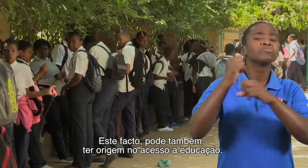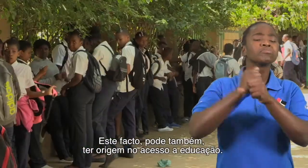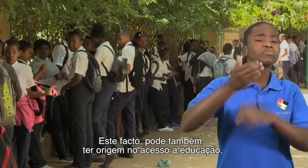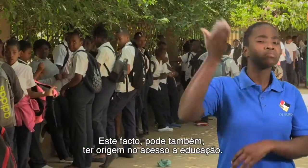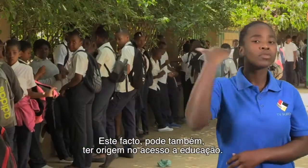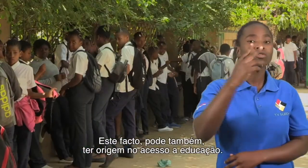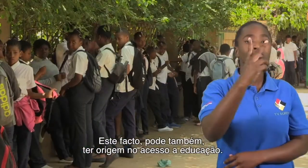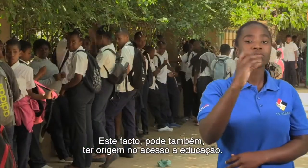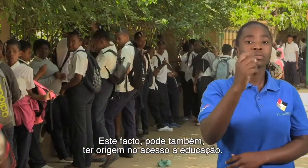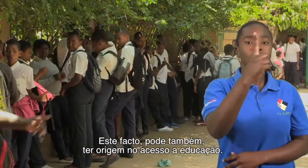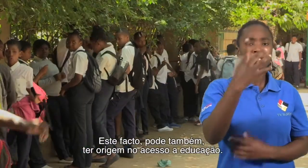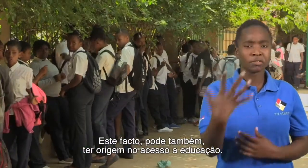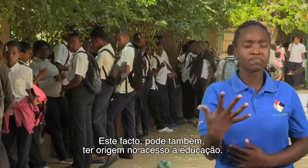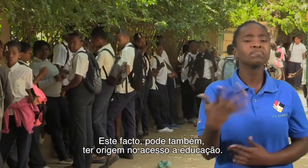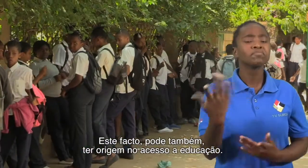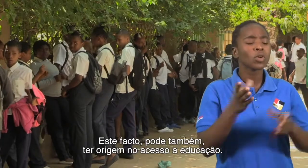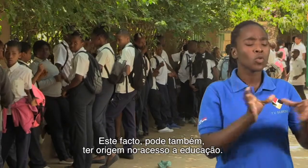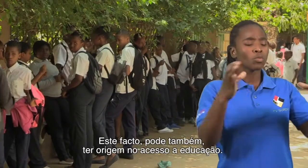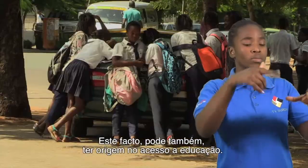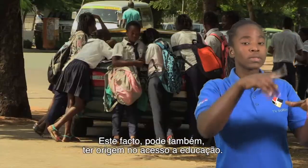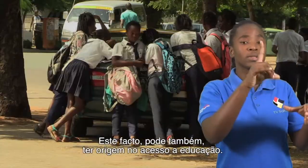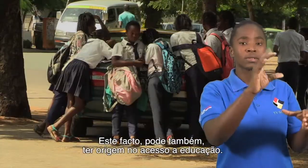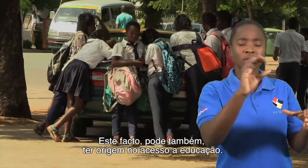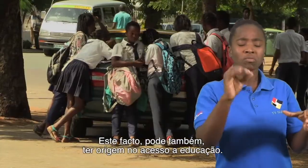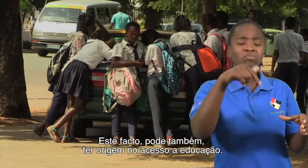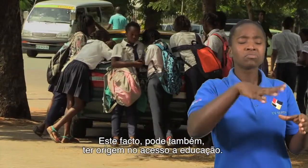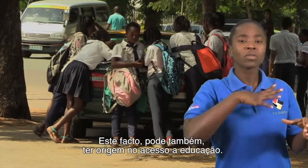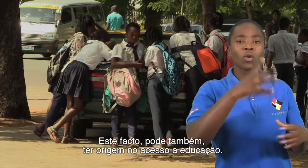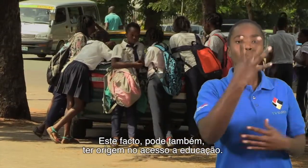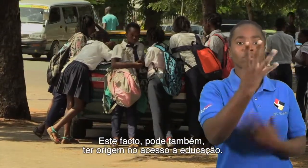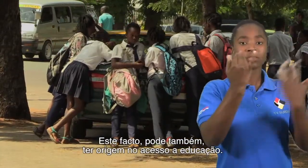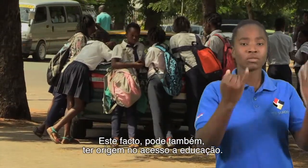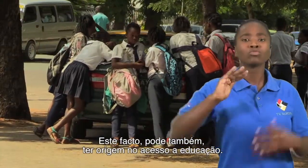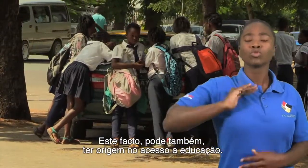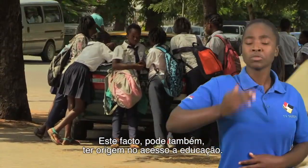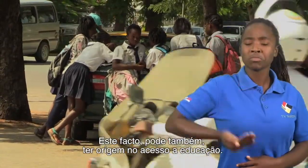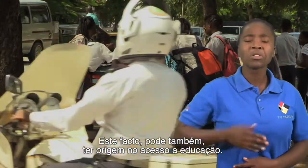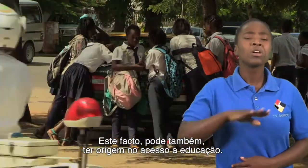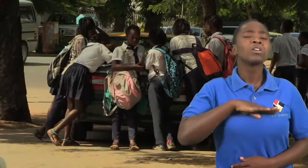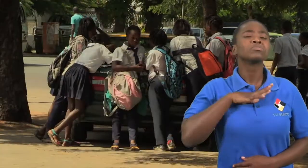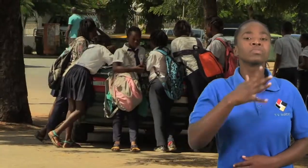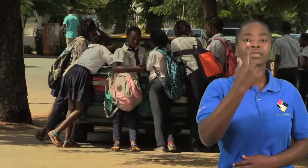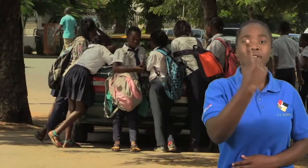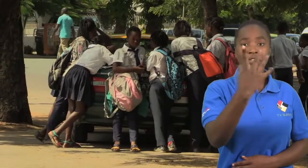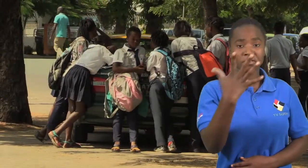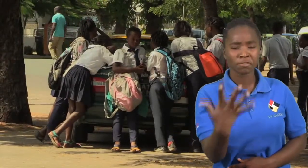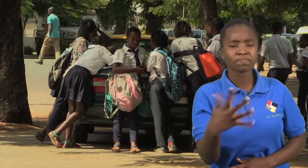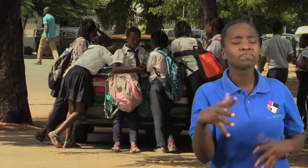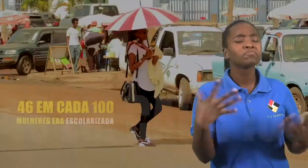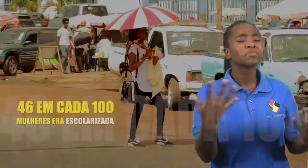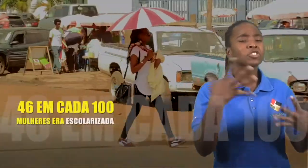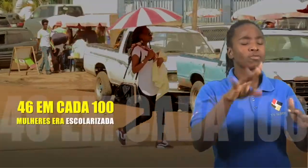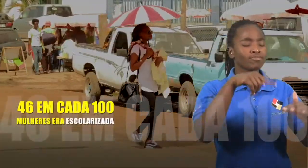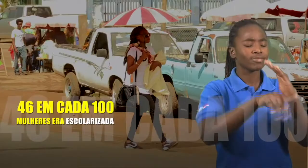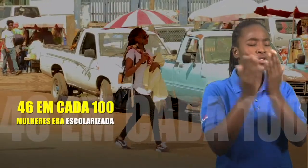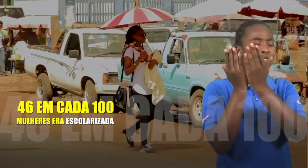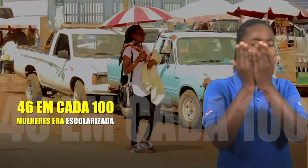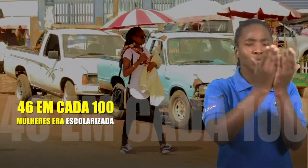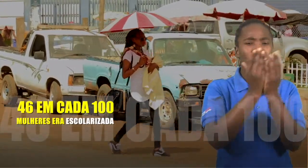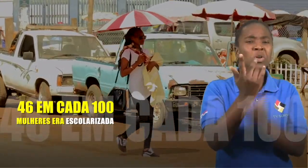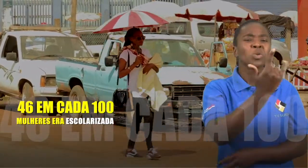fato pode também ter origem no acesso à educação. Em 2015, somente 46 em cada 100